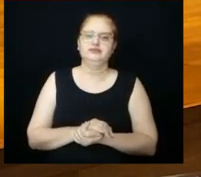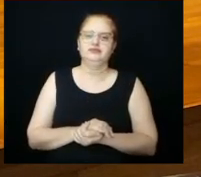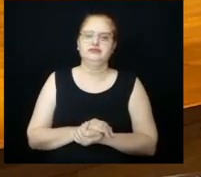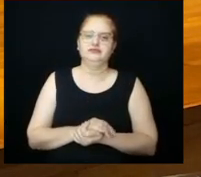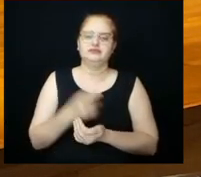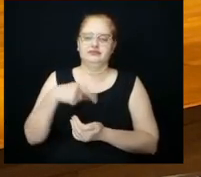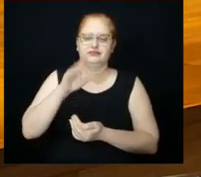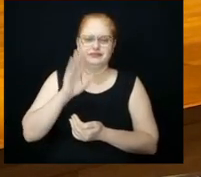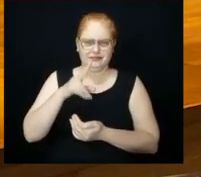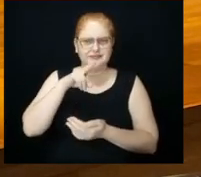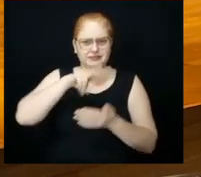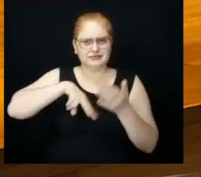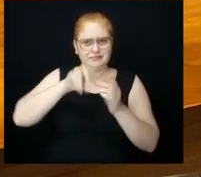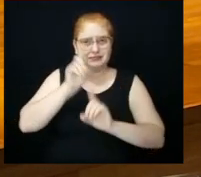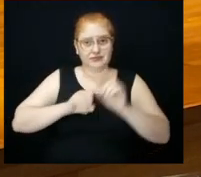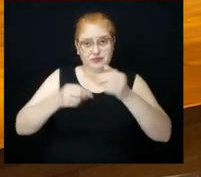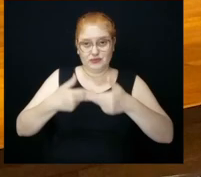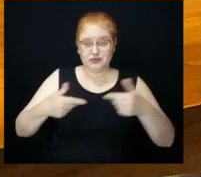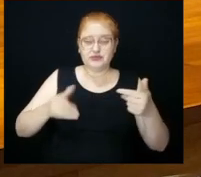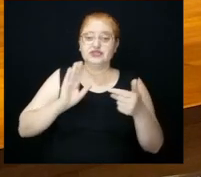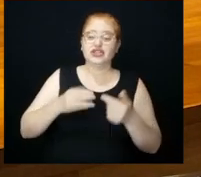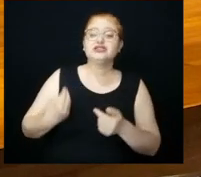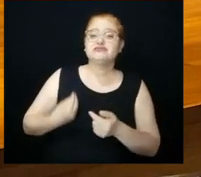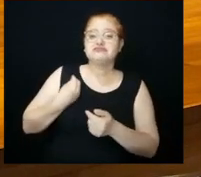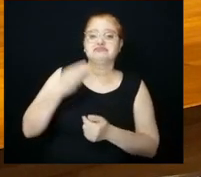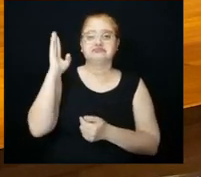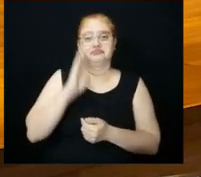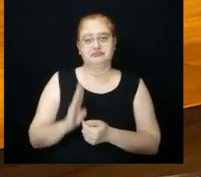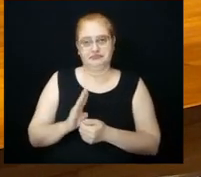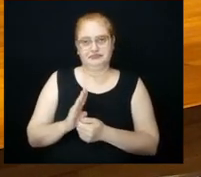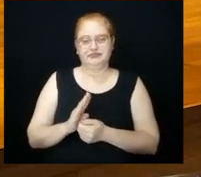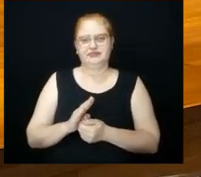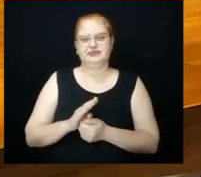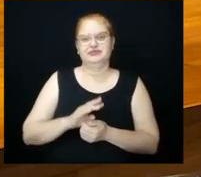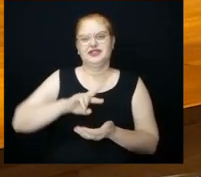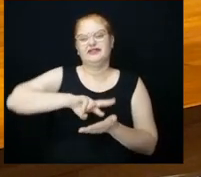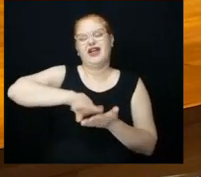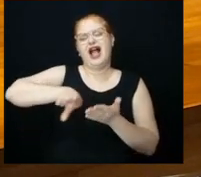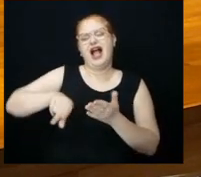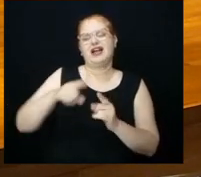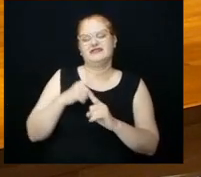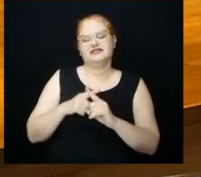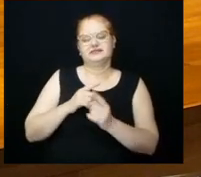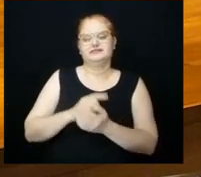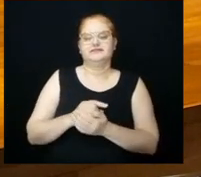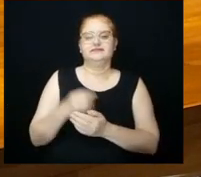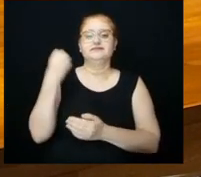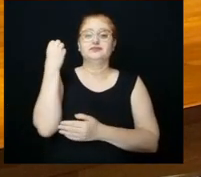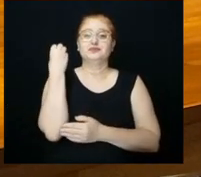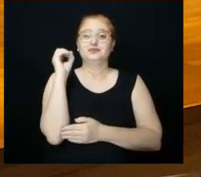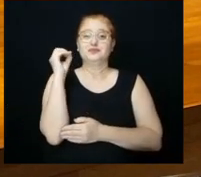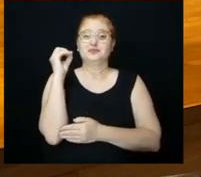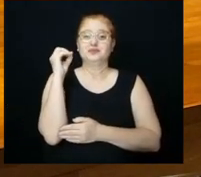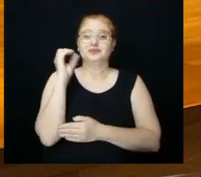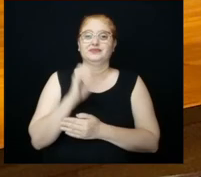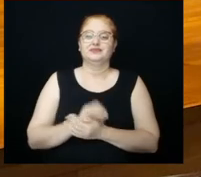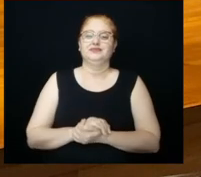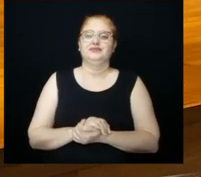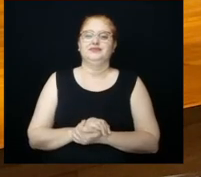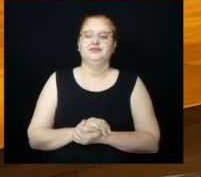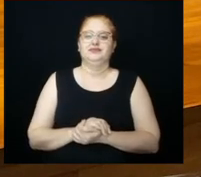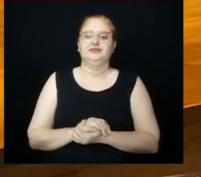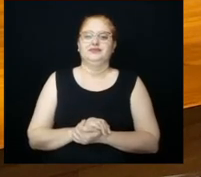Não sei se já leram alguma coisa dele, conhecem. Ele já esteve aqui também, várias vezes. Aqui em Porto Alegre.